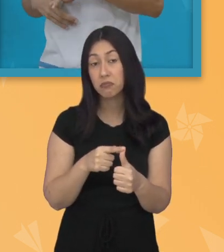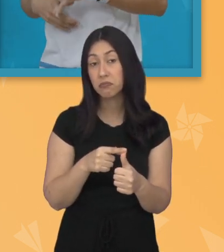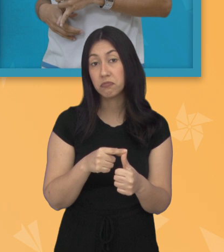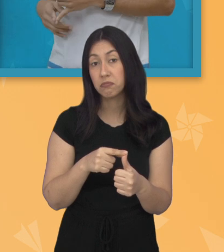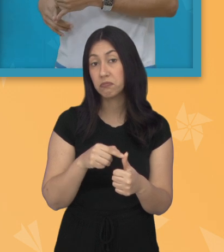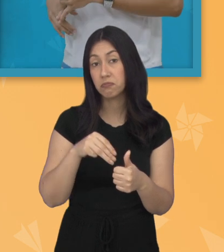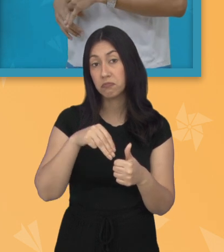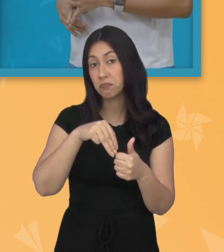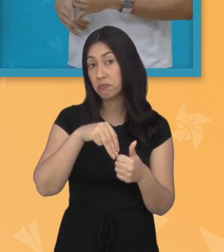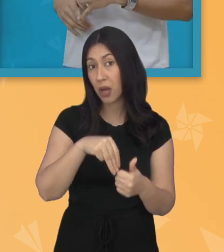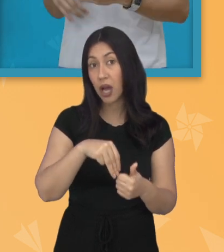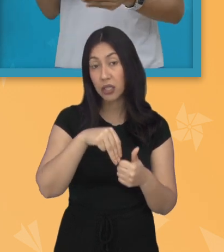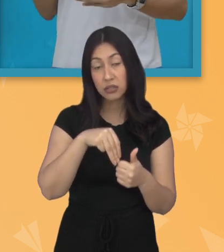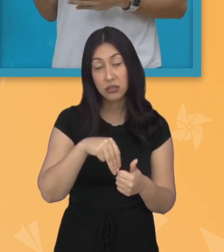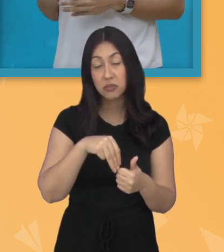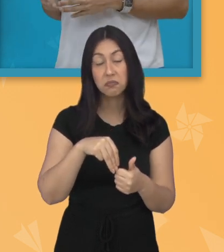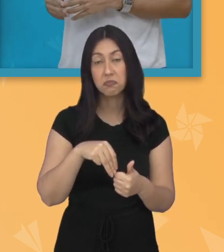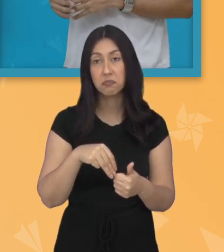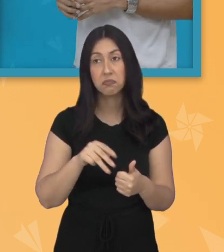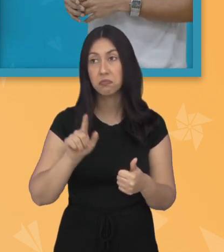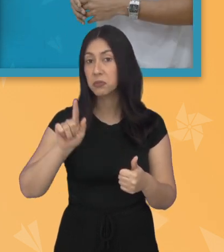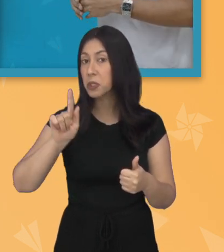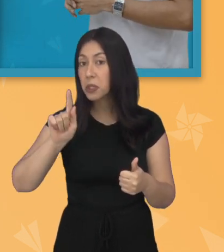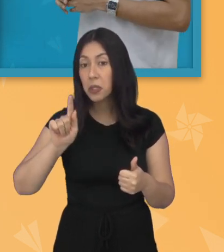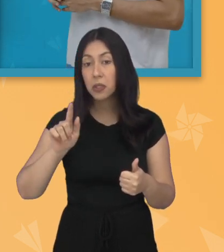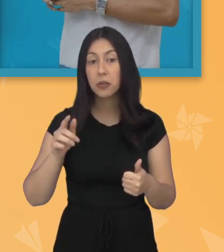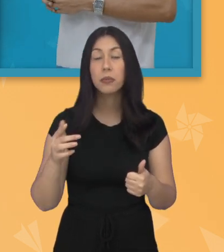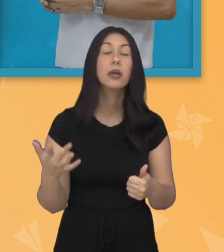em gramas, né, sempre lembrar